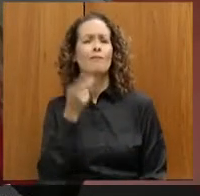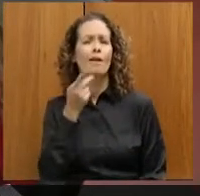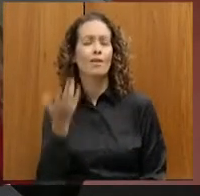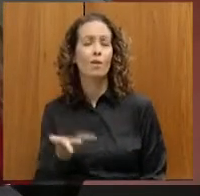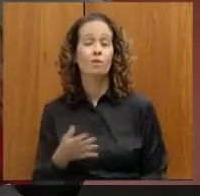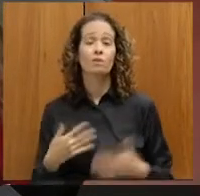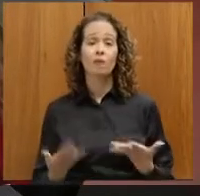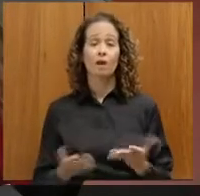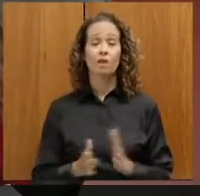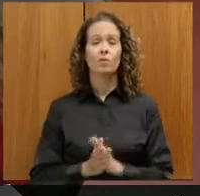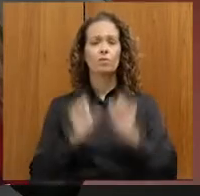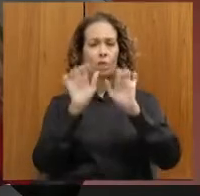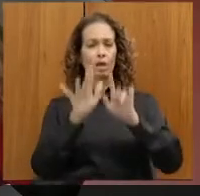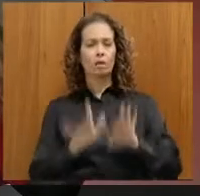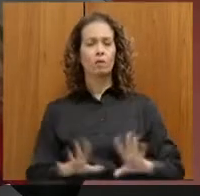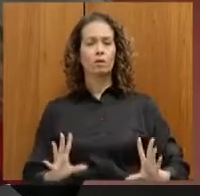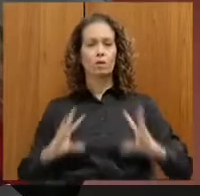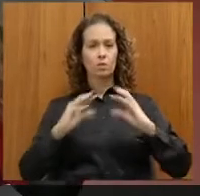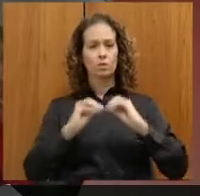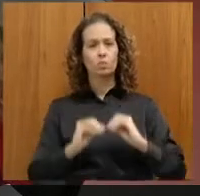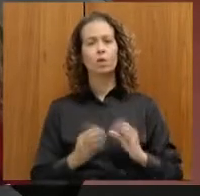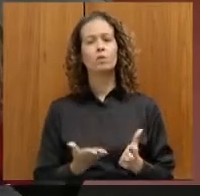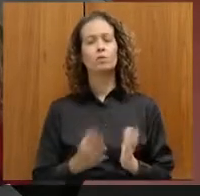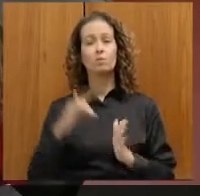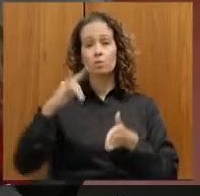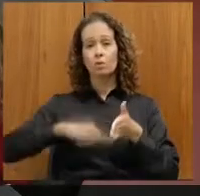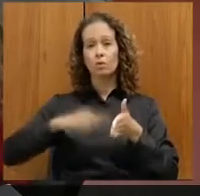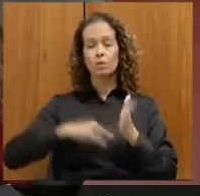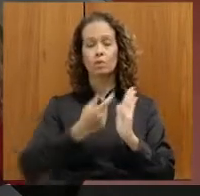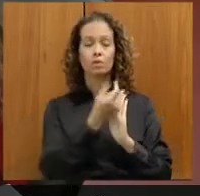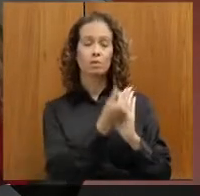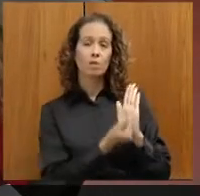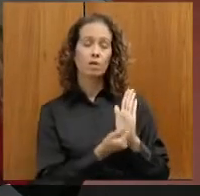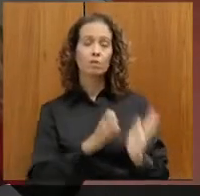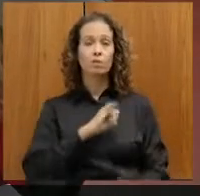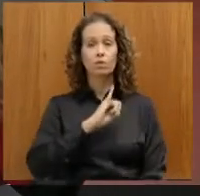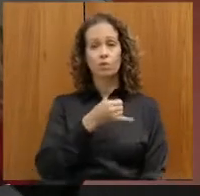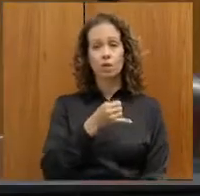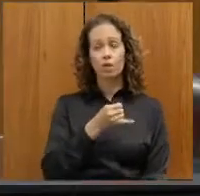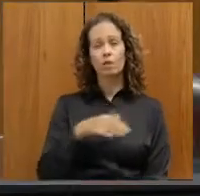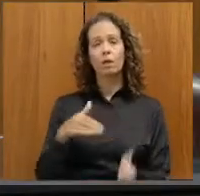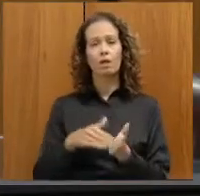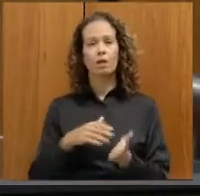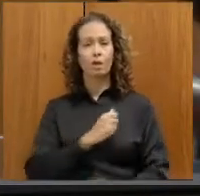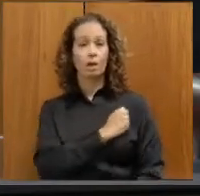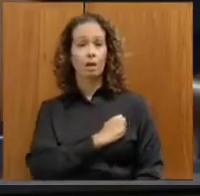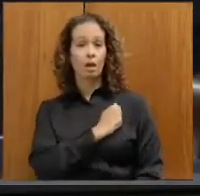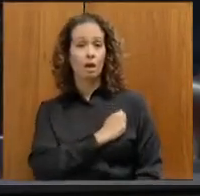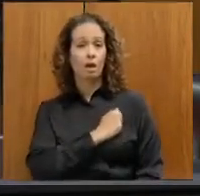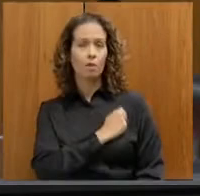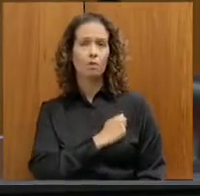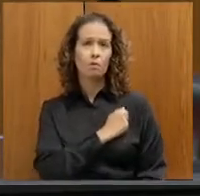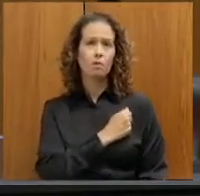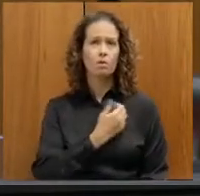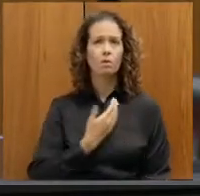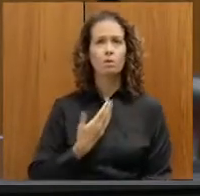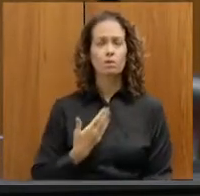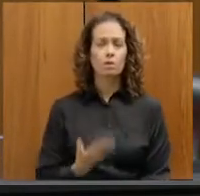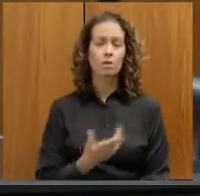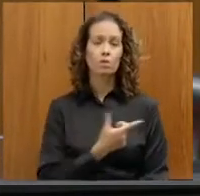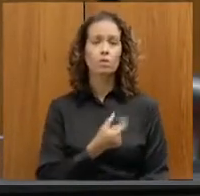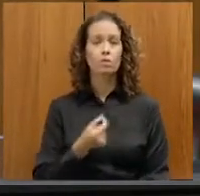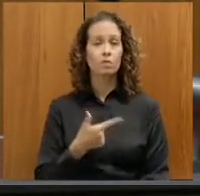relatório resumido de execução orçamentária é de Janeiro agosto considerando aí o bimestre julho-agosto